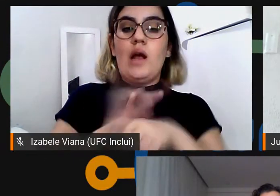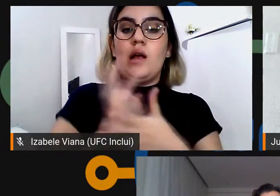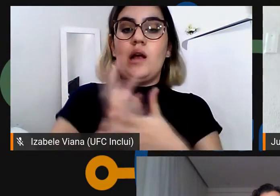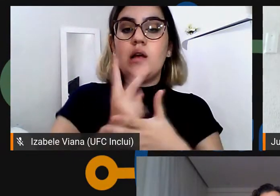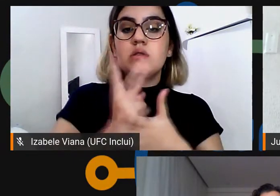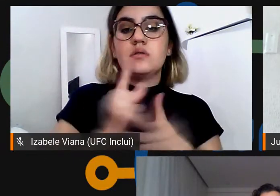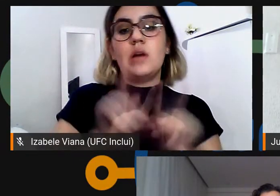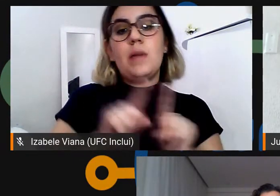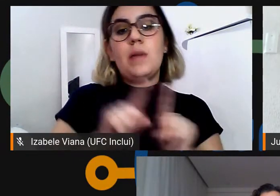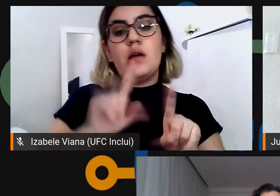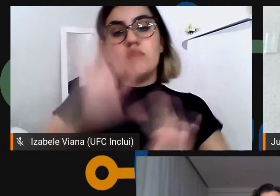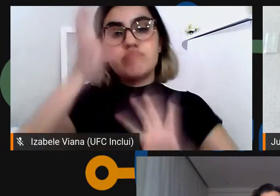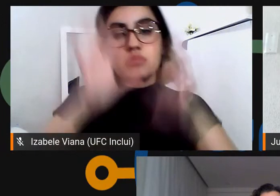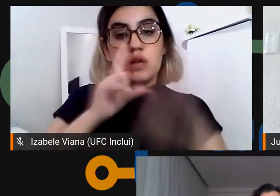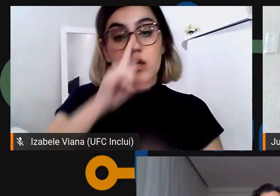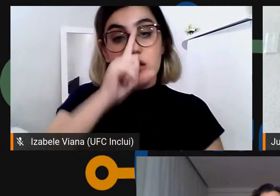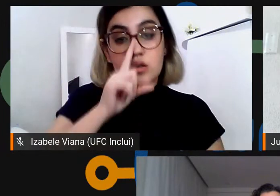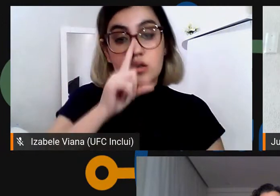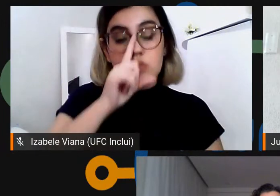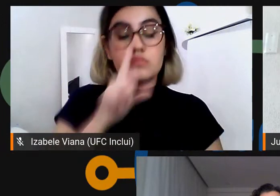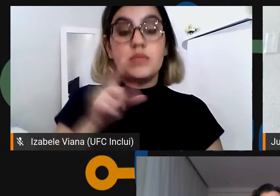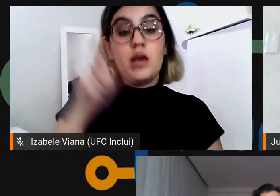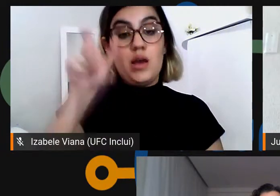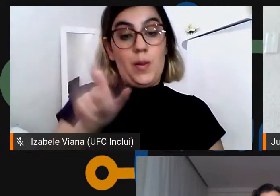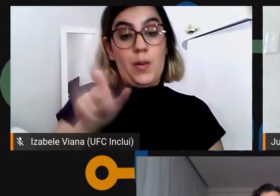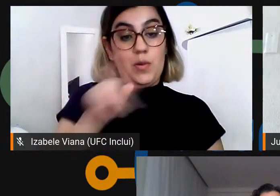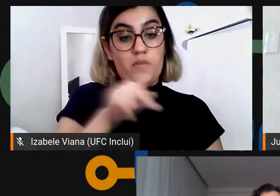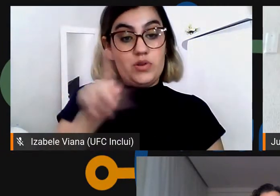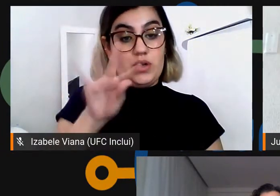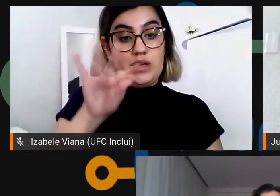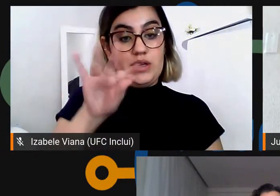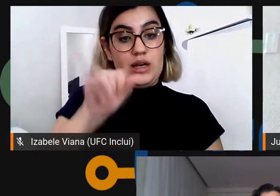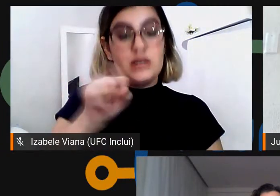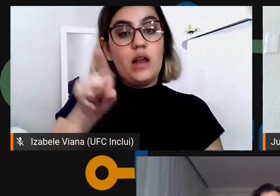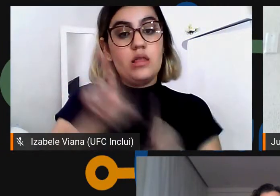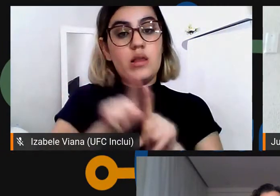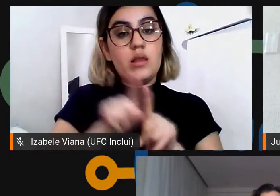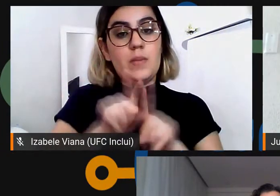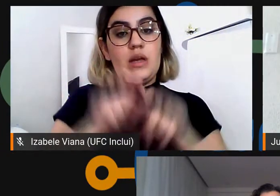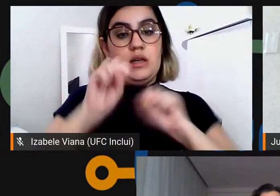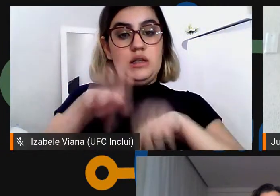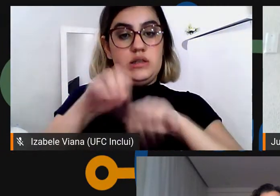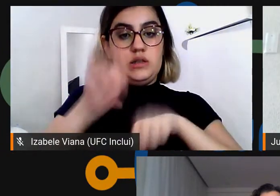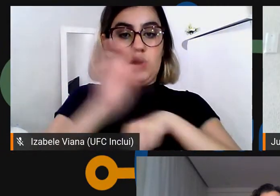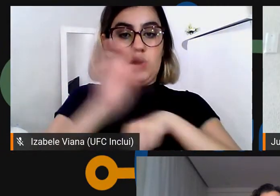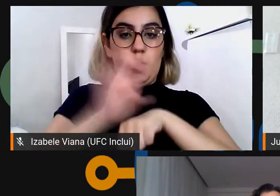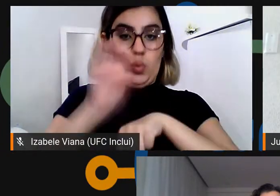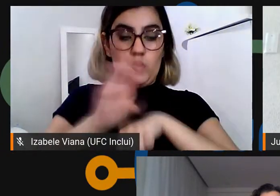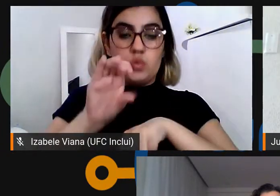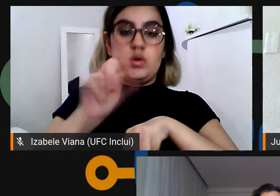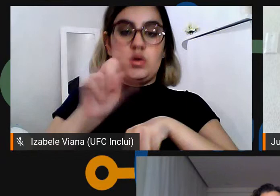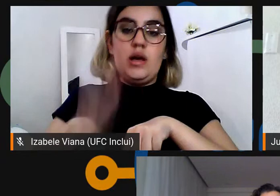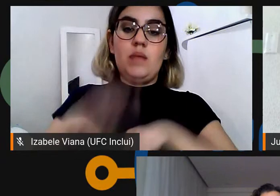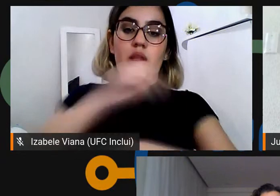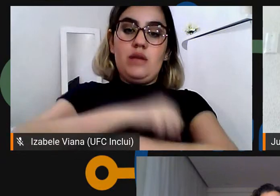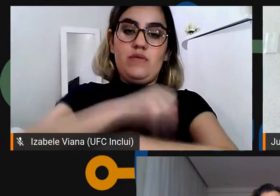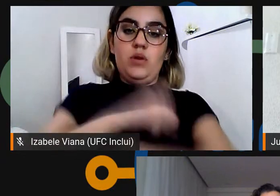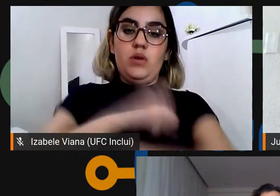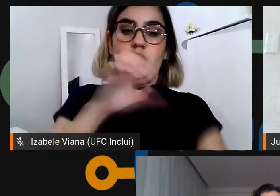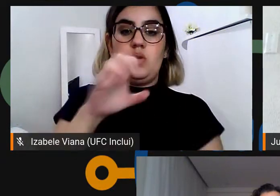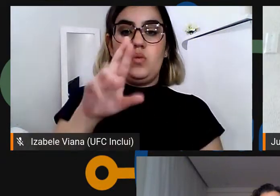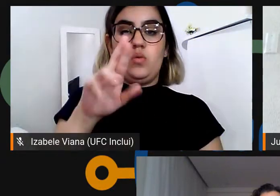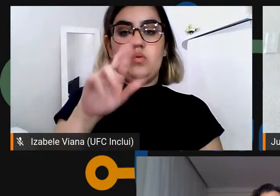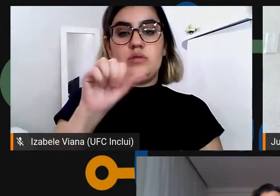Thais Galvão, para quem não sabe, ela também ministra cursos na plataforma Coursera sobre saúde baseada